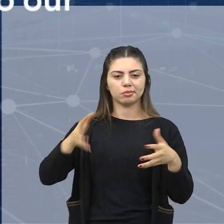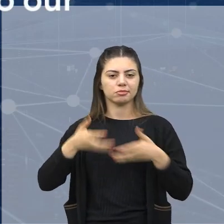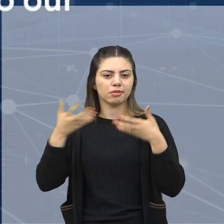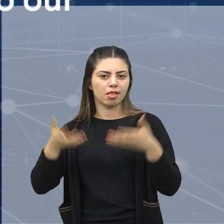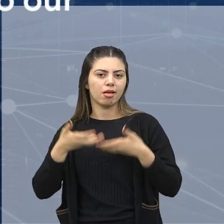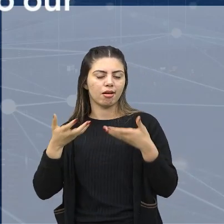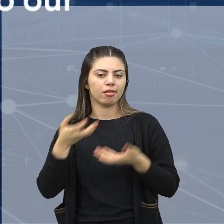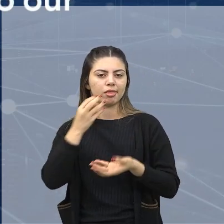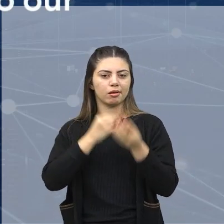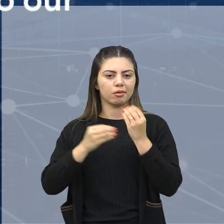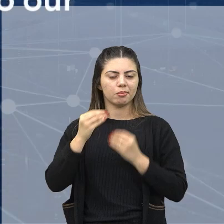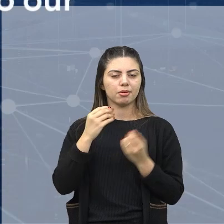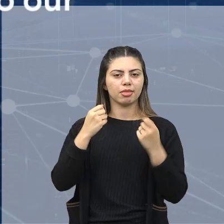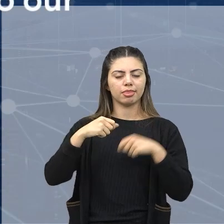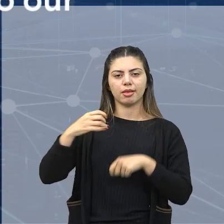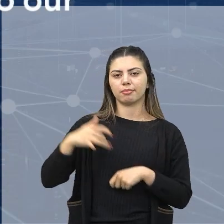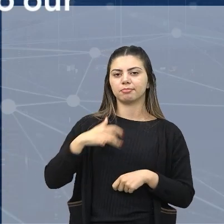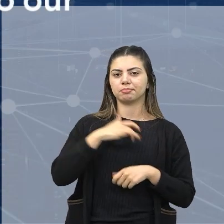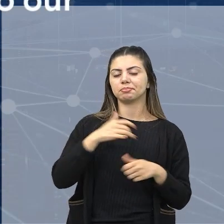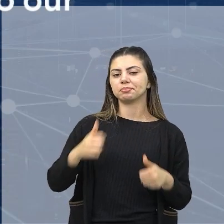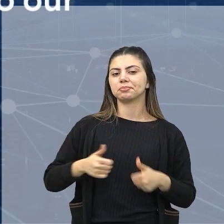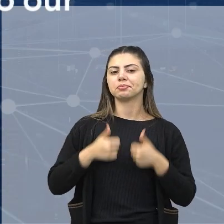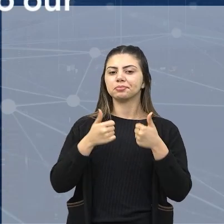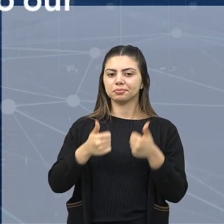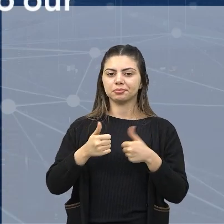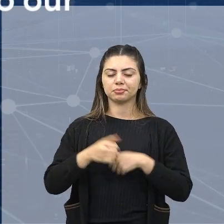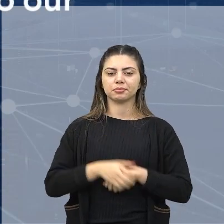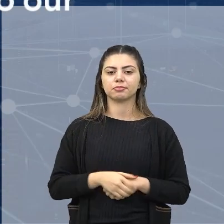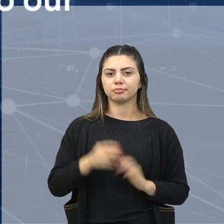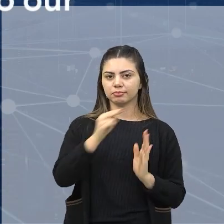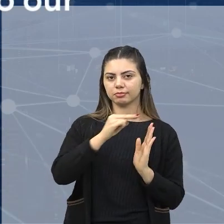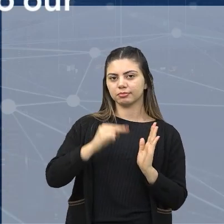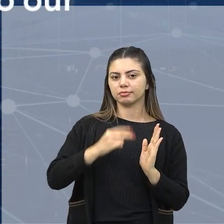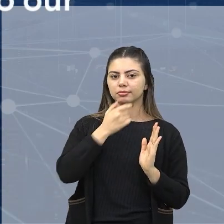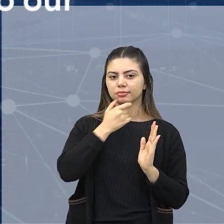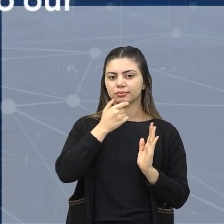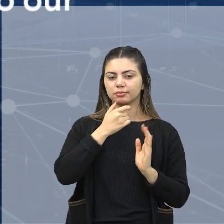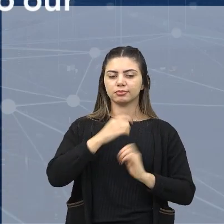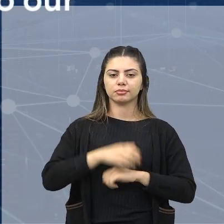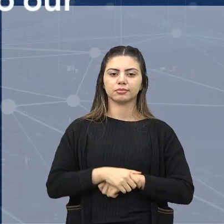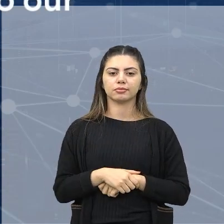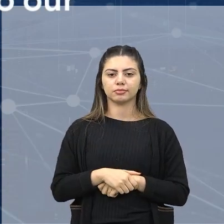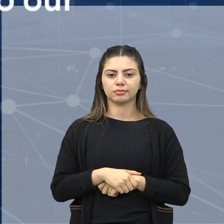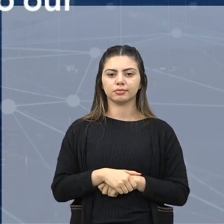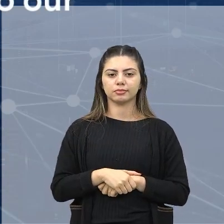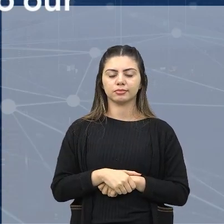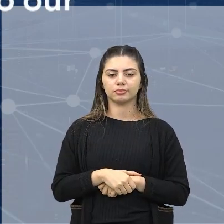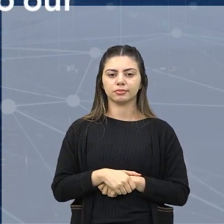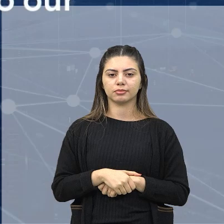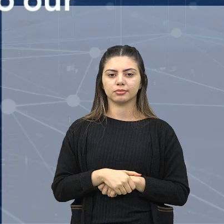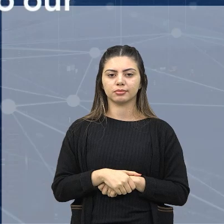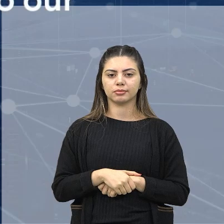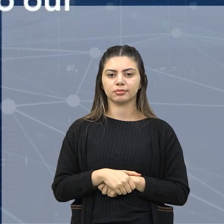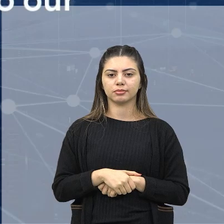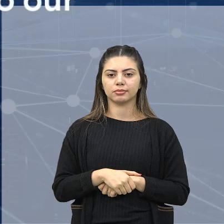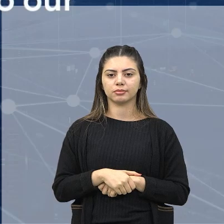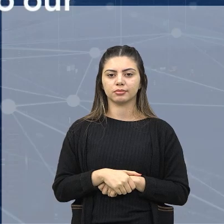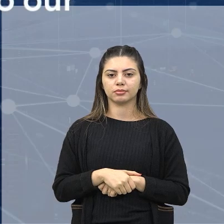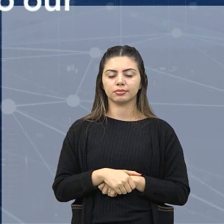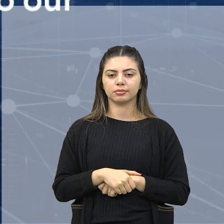healthier, saudáveis, and robots will help cook our meals. E os robôs